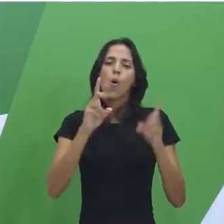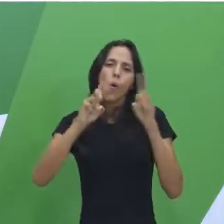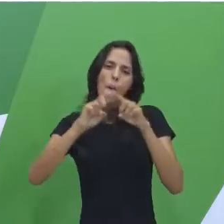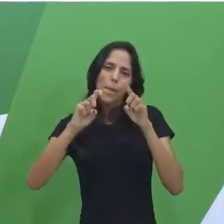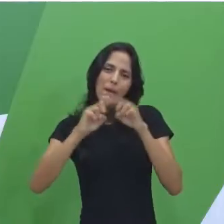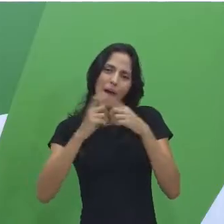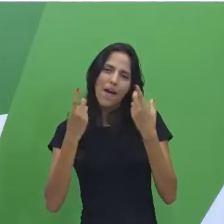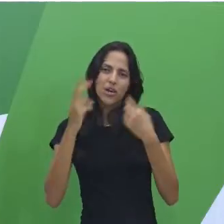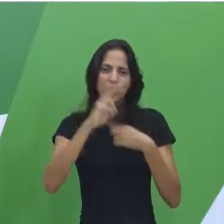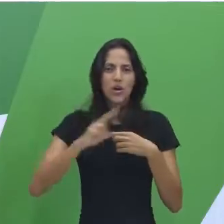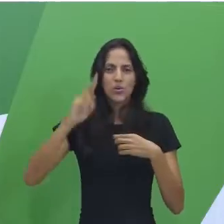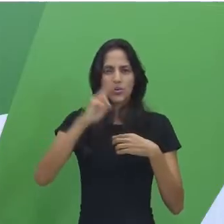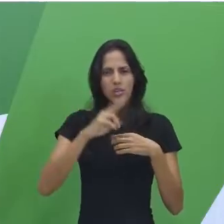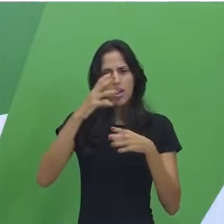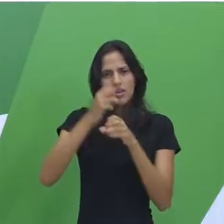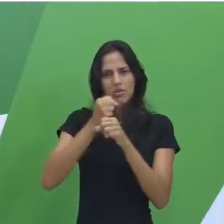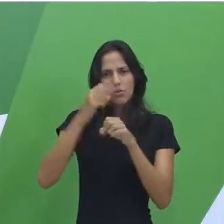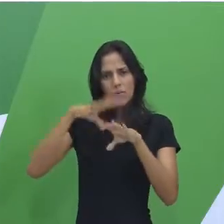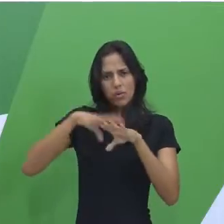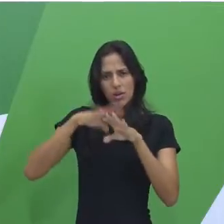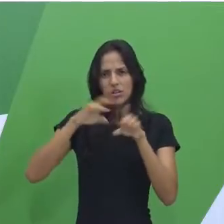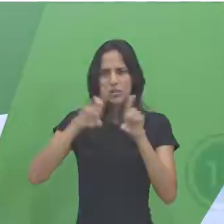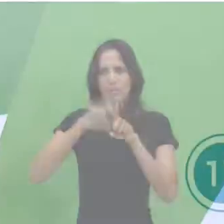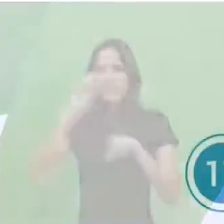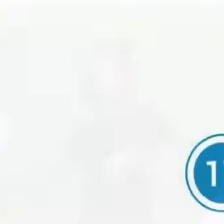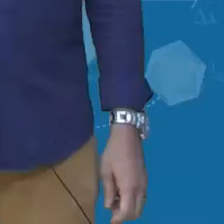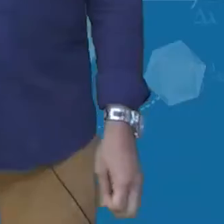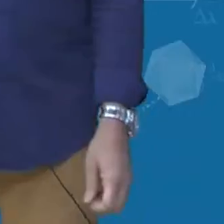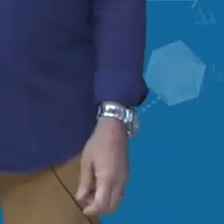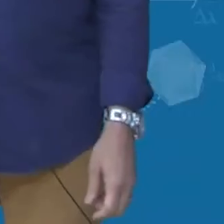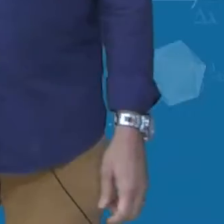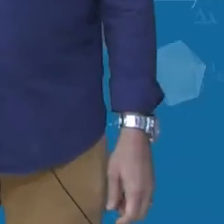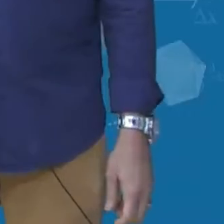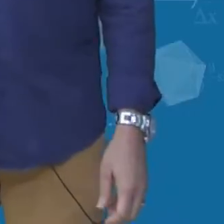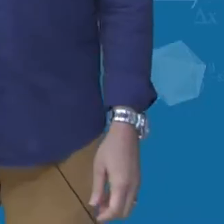se ele vai? Observe na construção civil, o que nós